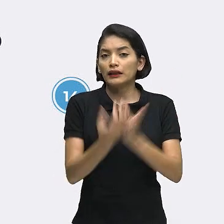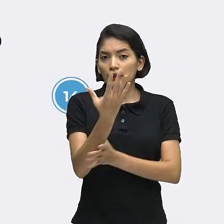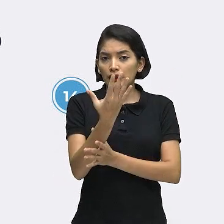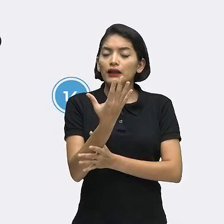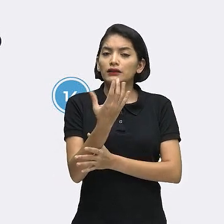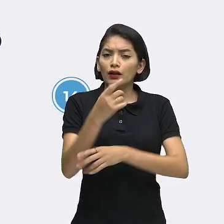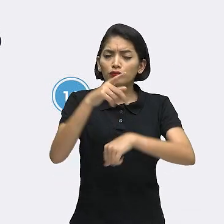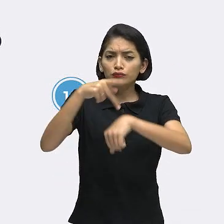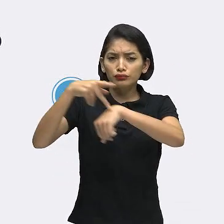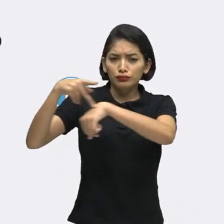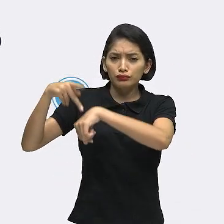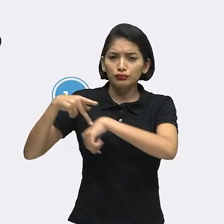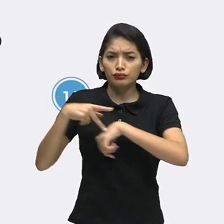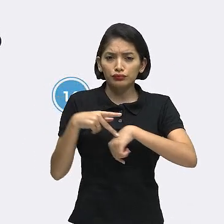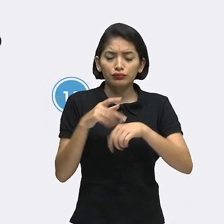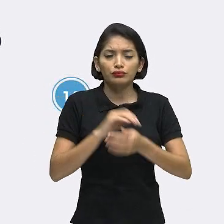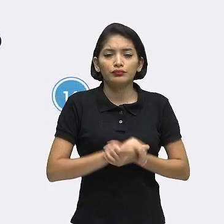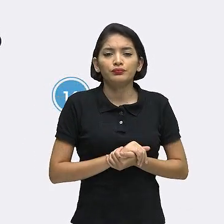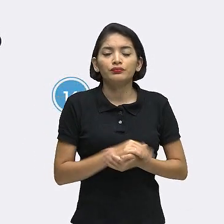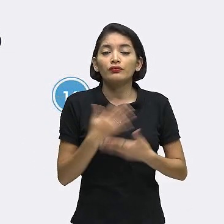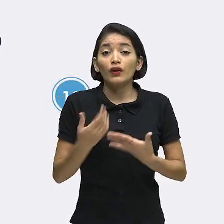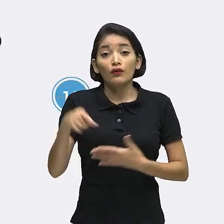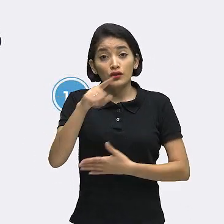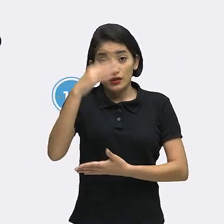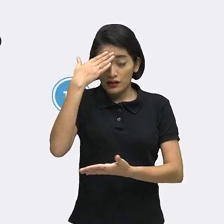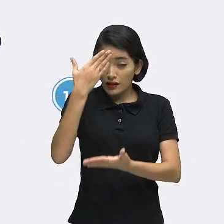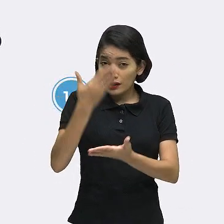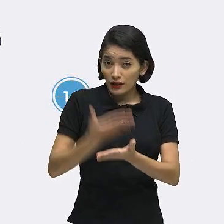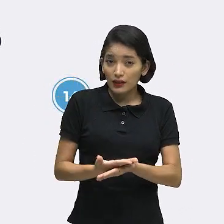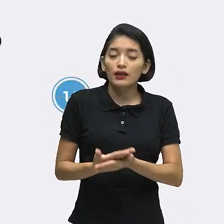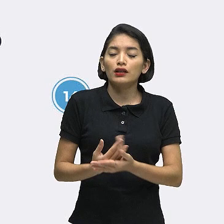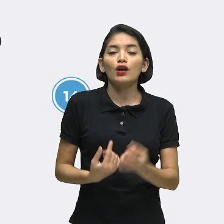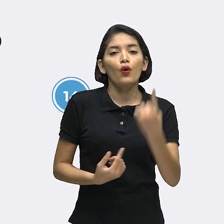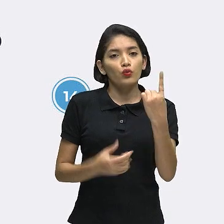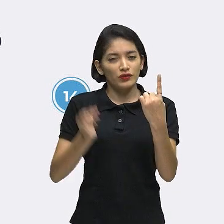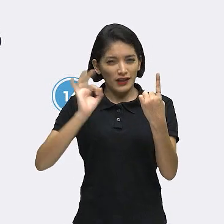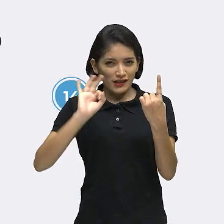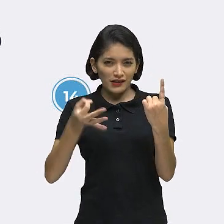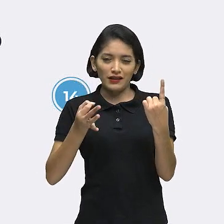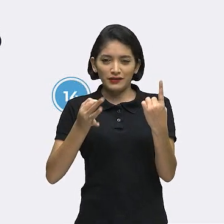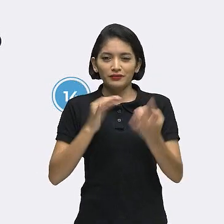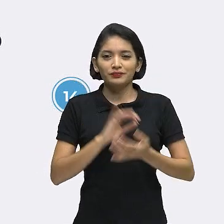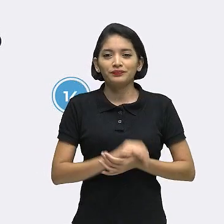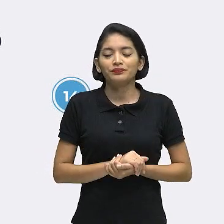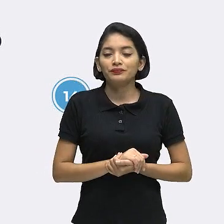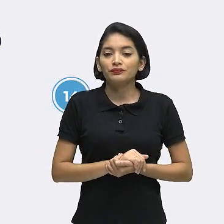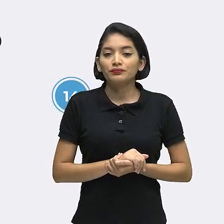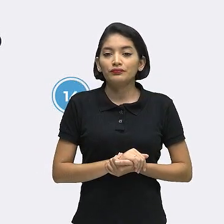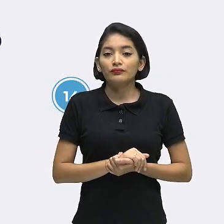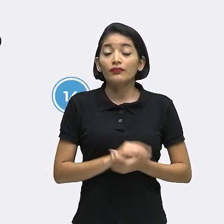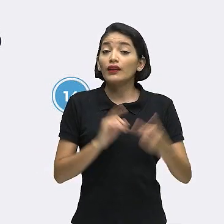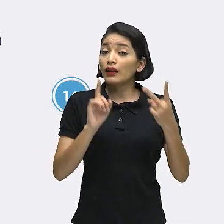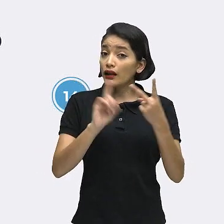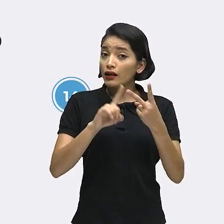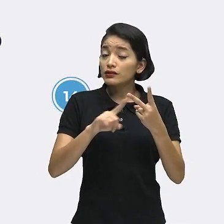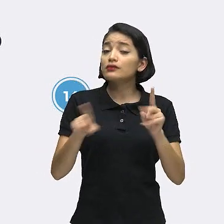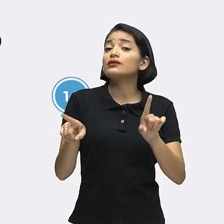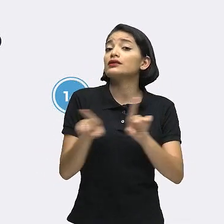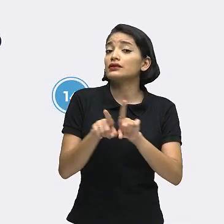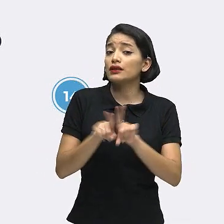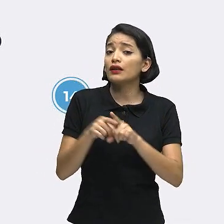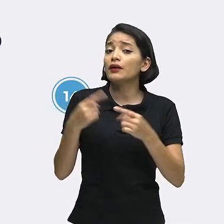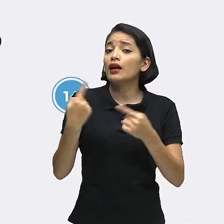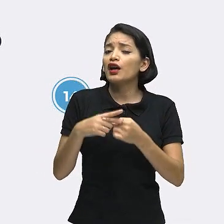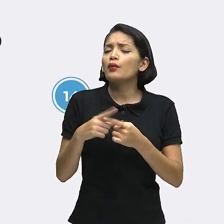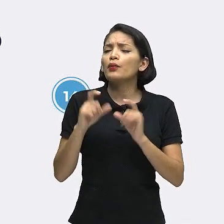rochas sedimentares. Então, quem acreditou que a alternativa 1 estava correta, acertou. E a segunda também, né, porque diz que